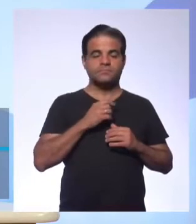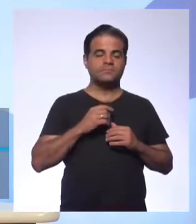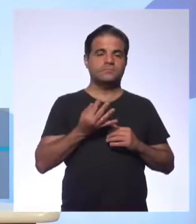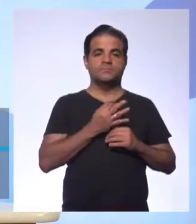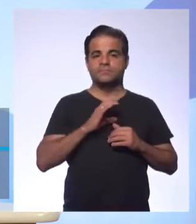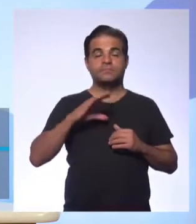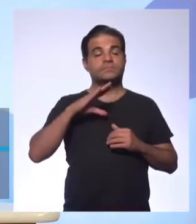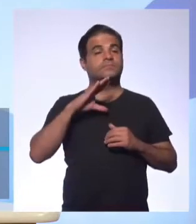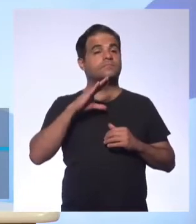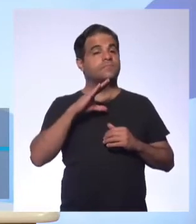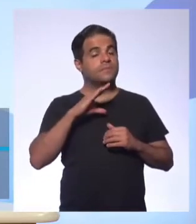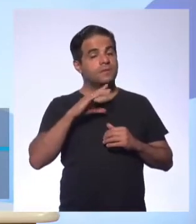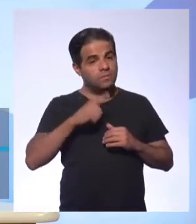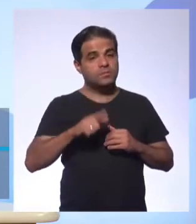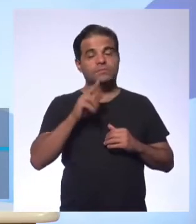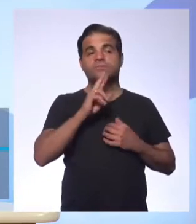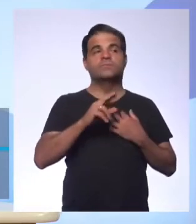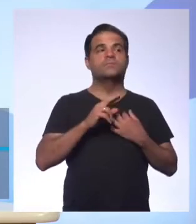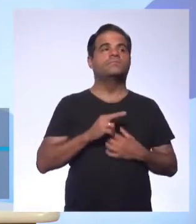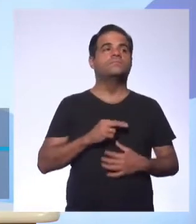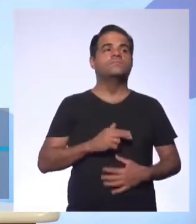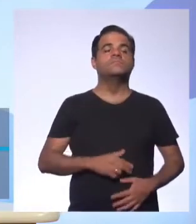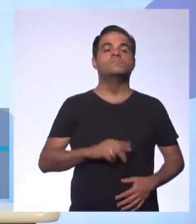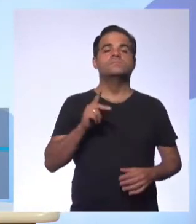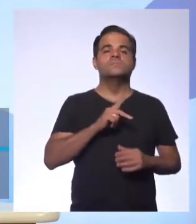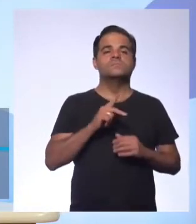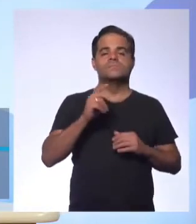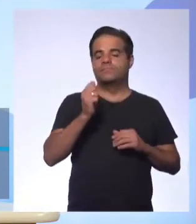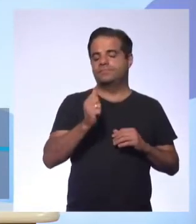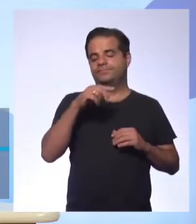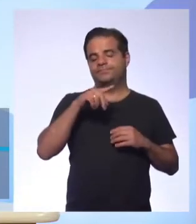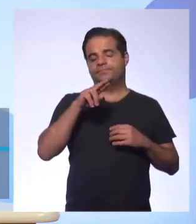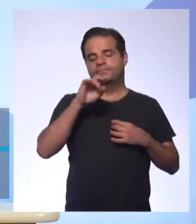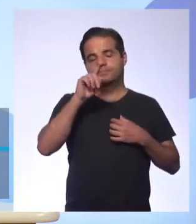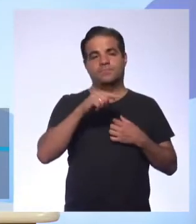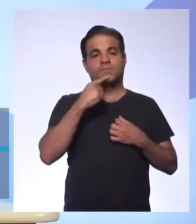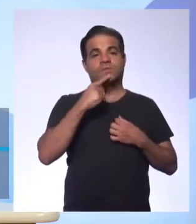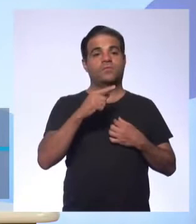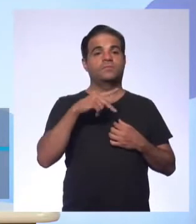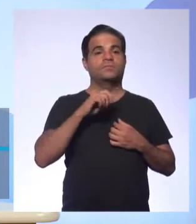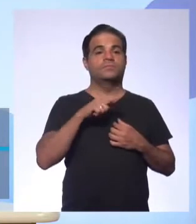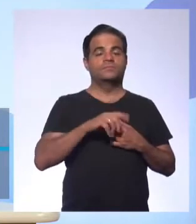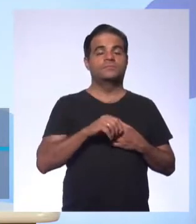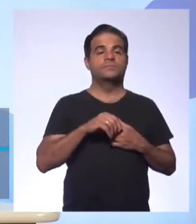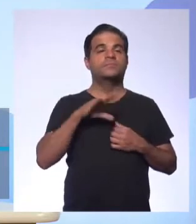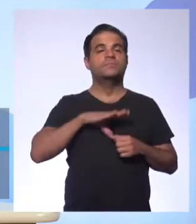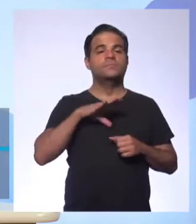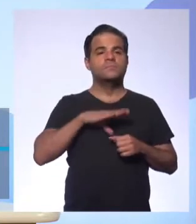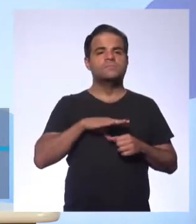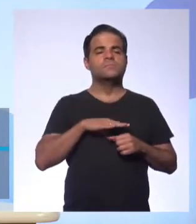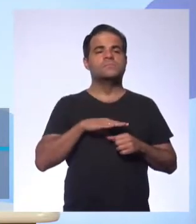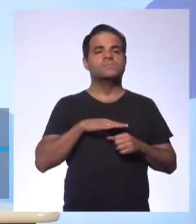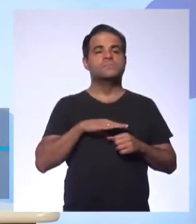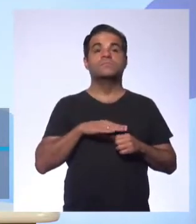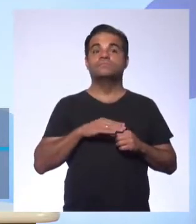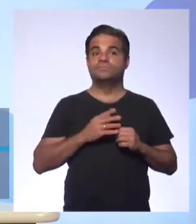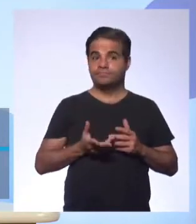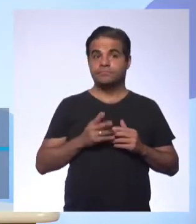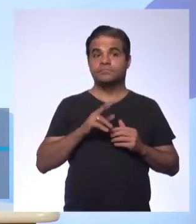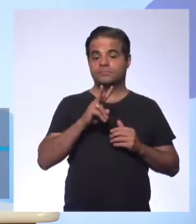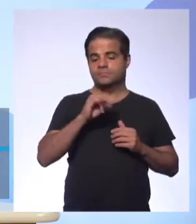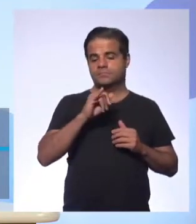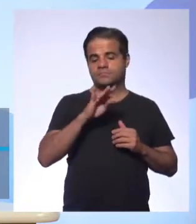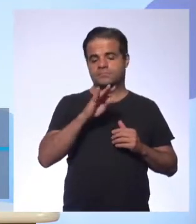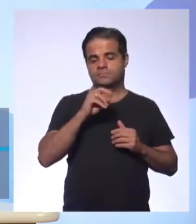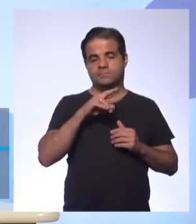E mais uma resposta aqui, ó, Pro. O Pro André Paulo, ele disse Portugal, Inglaterra e França. Foi a vitória do 7º